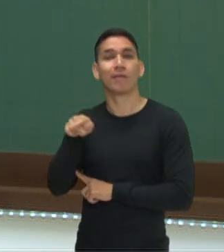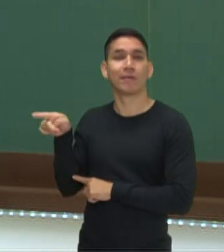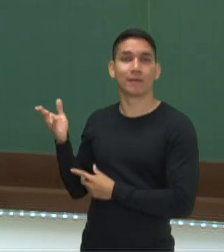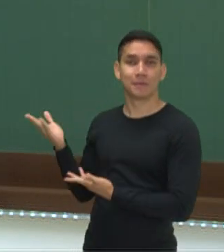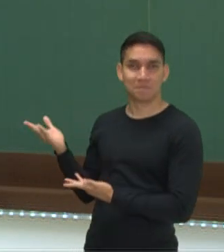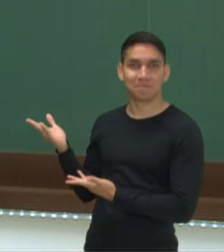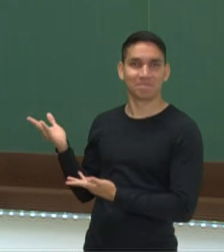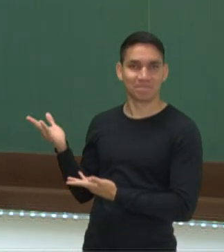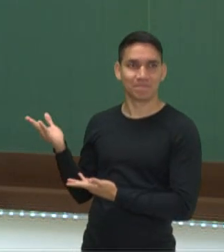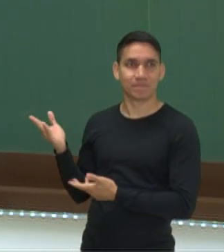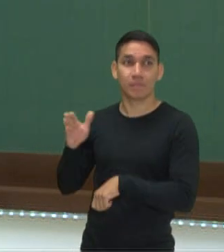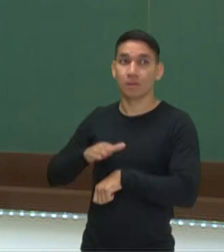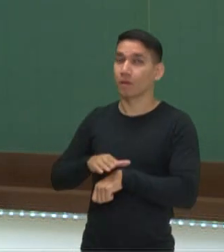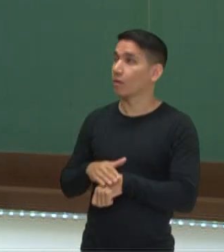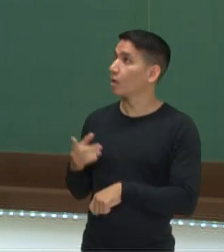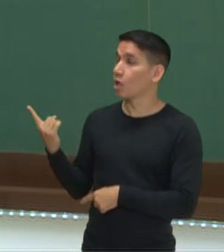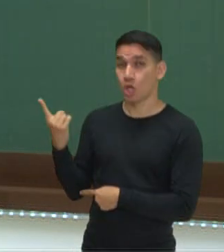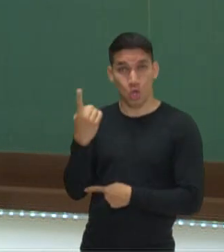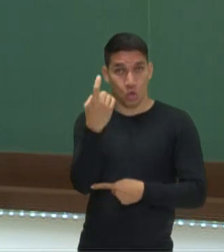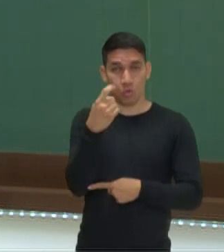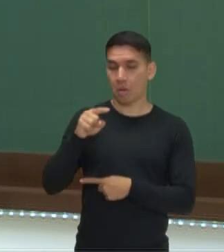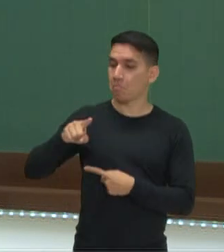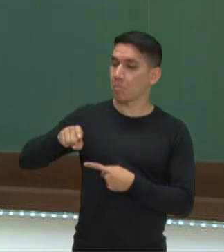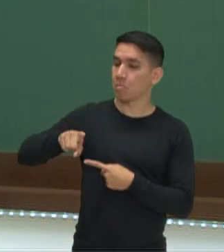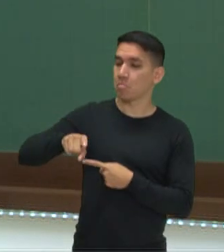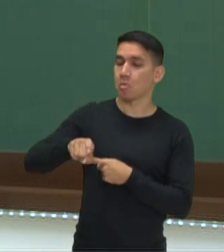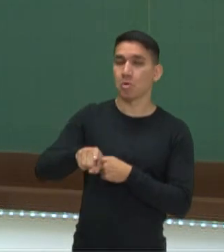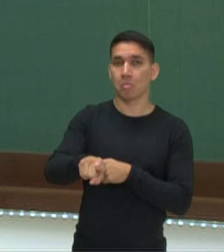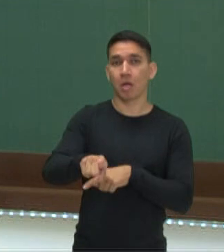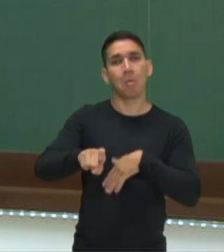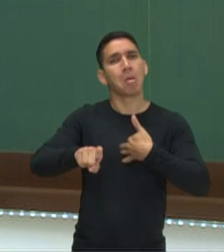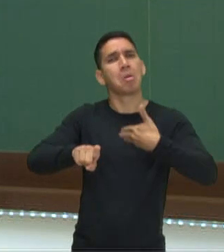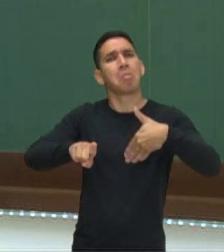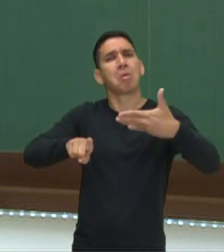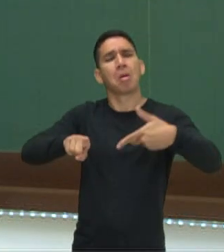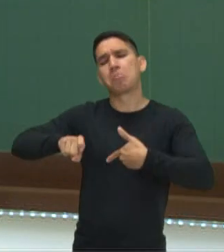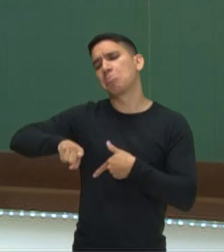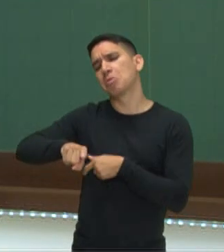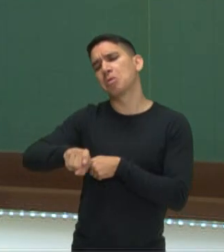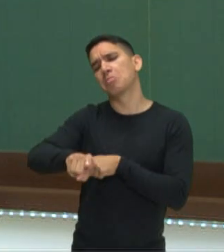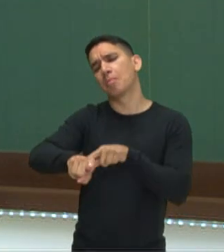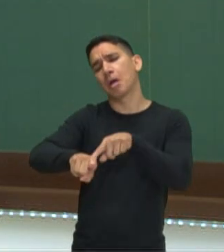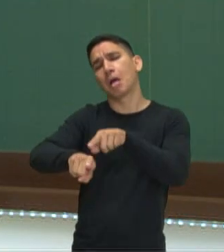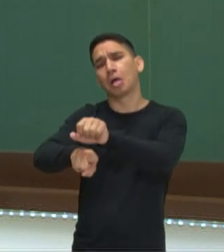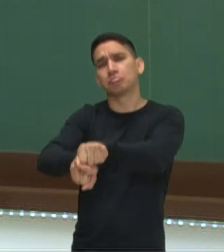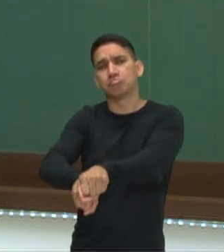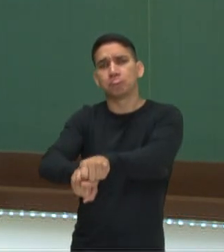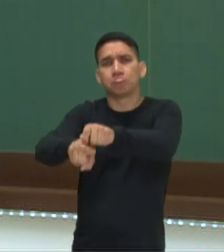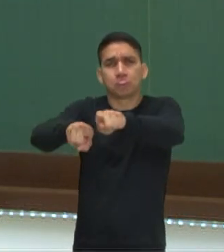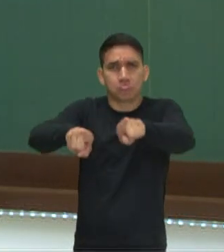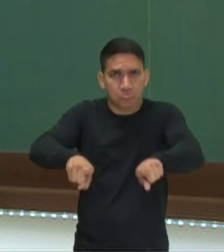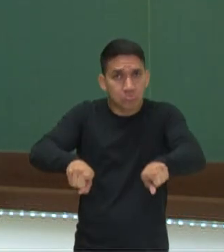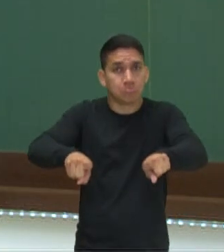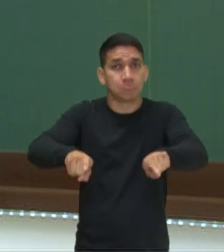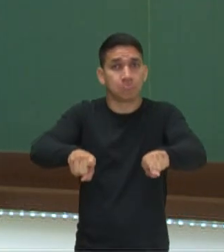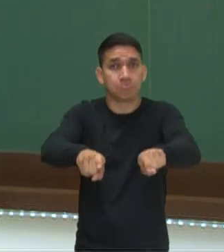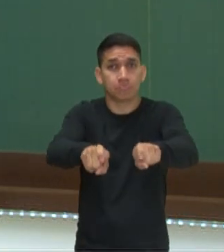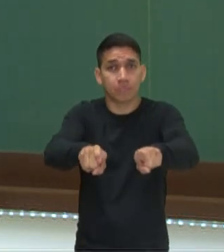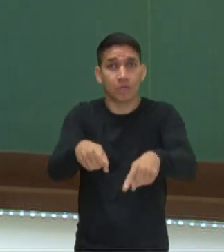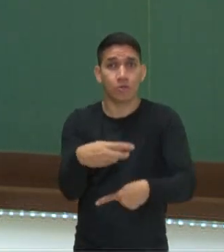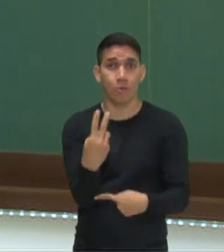né? Então, nós temos uma bactéria, aí com o passar do tempo, ela se divide e